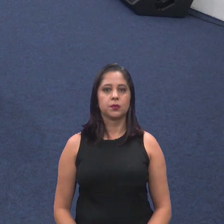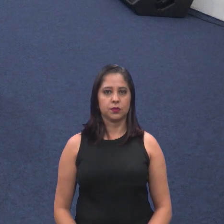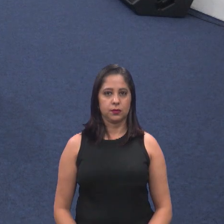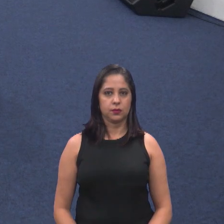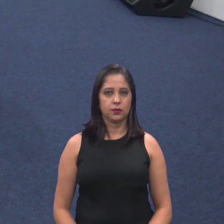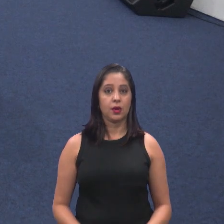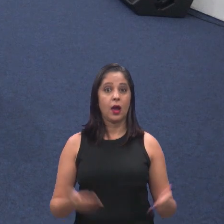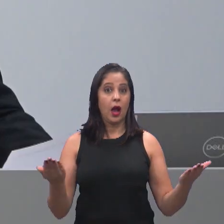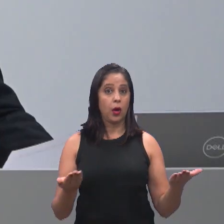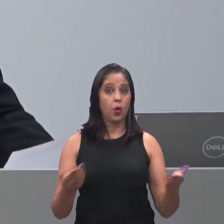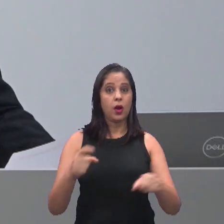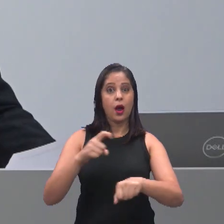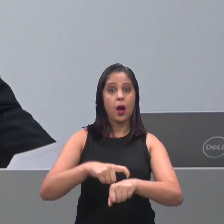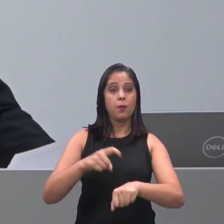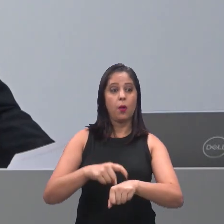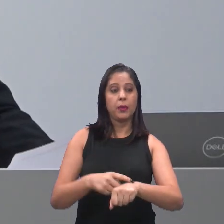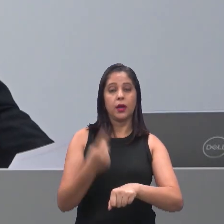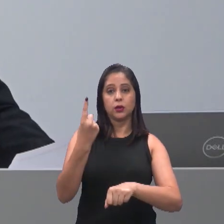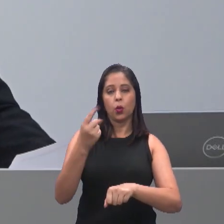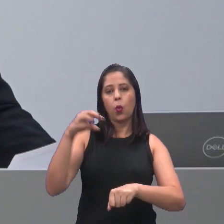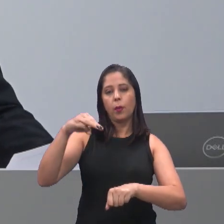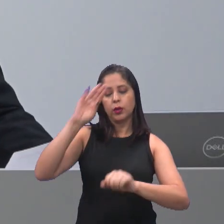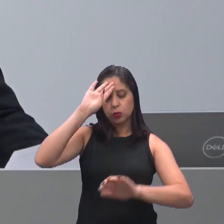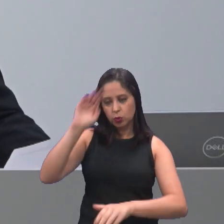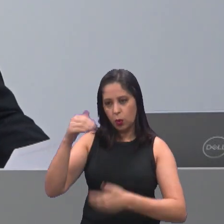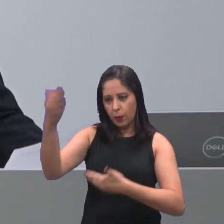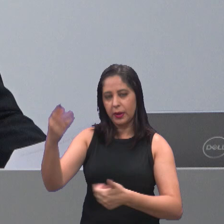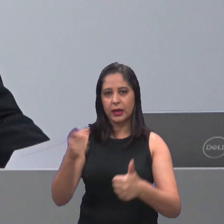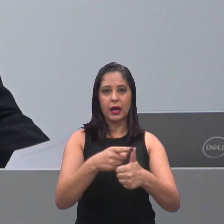Passaremos um minuto de silêncio pelo passamento de